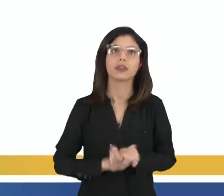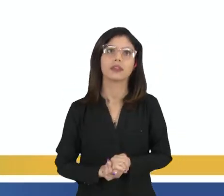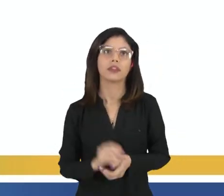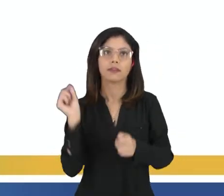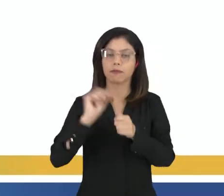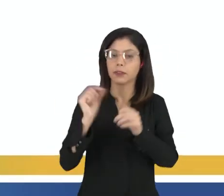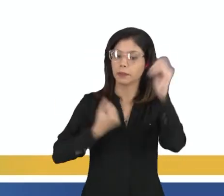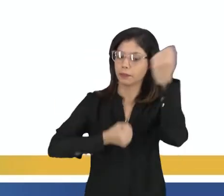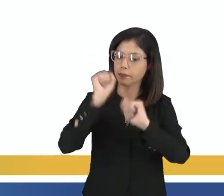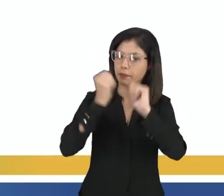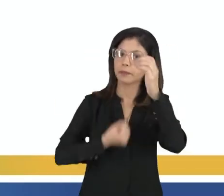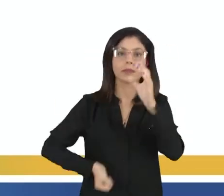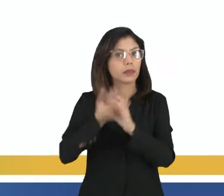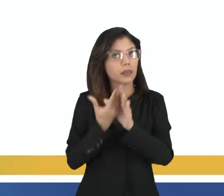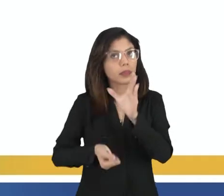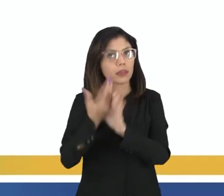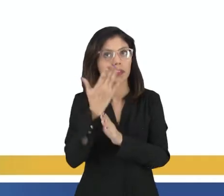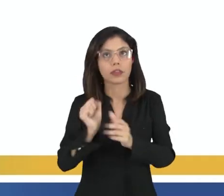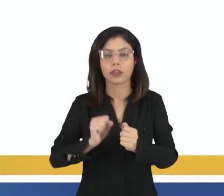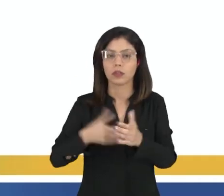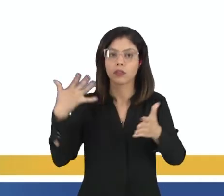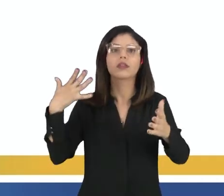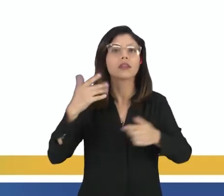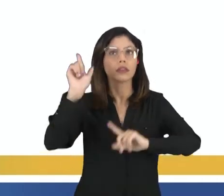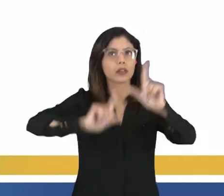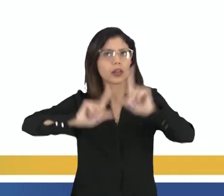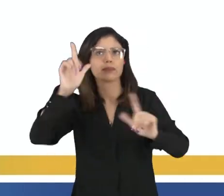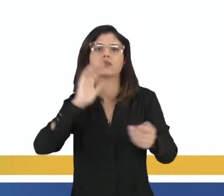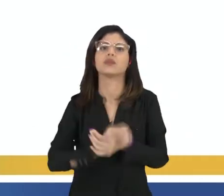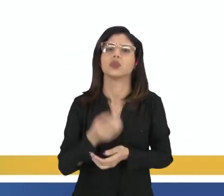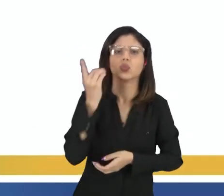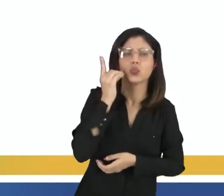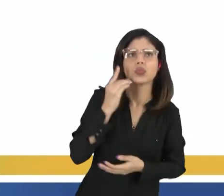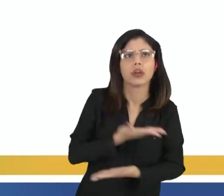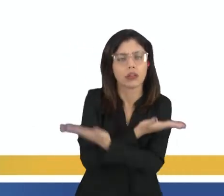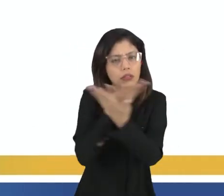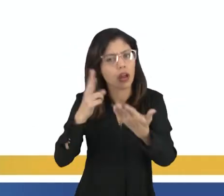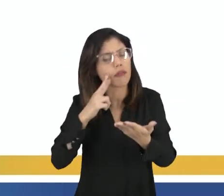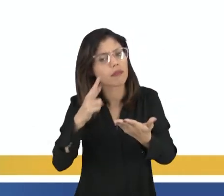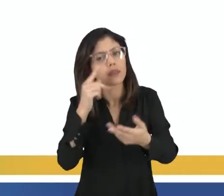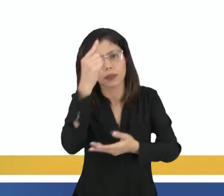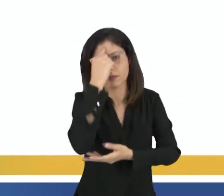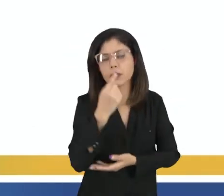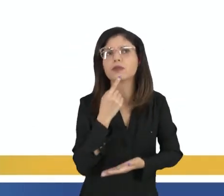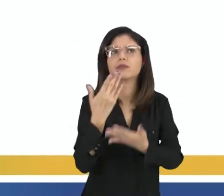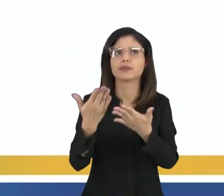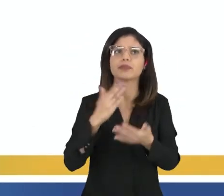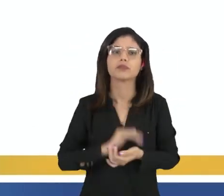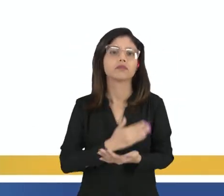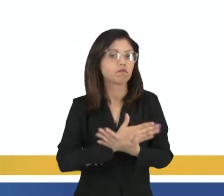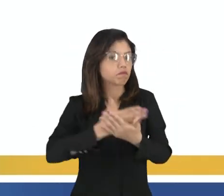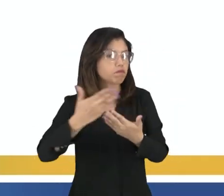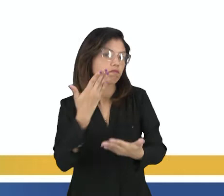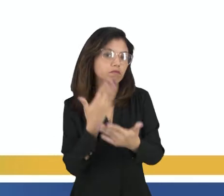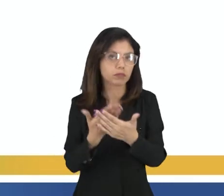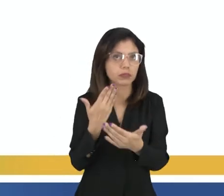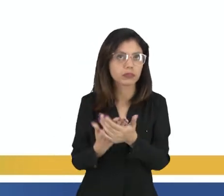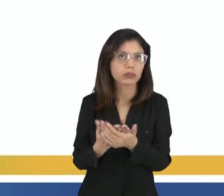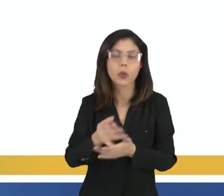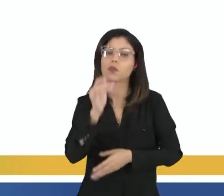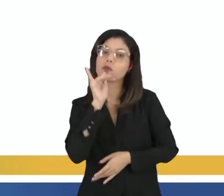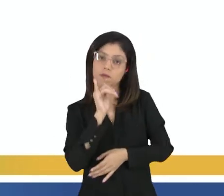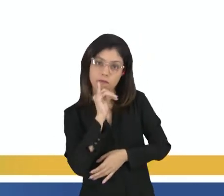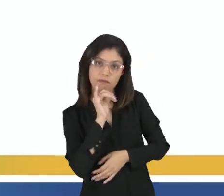Ela é aplicada na fabricação de muitos aparelhos utilizados no nosso cotidiano, como a gente viu nas imagens no início da aula, como